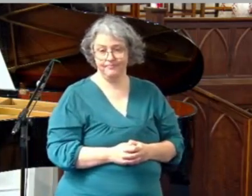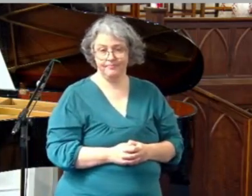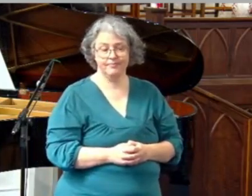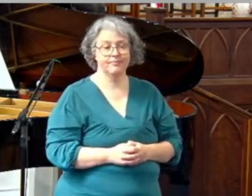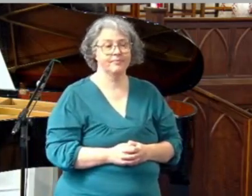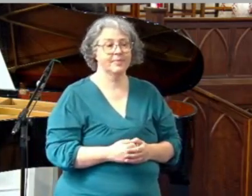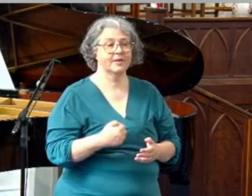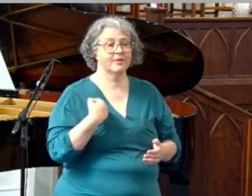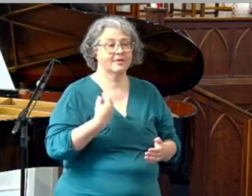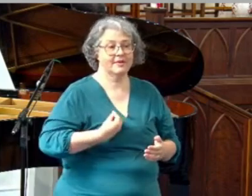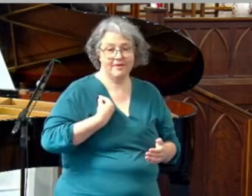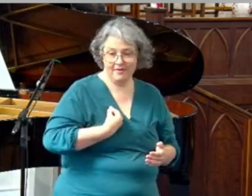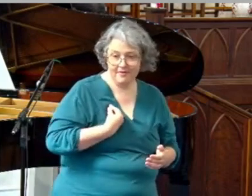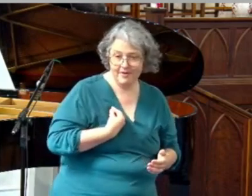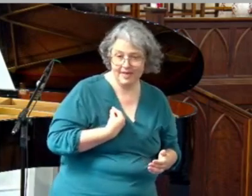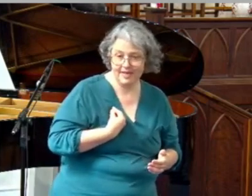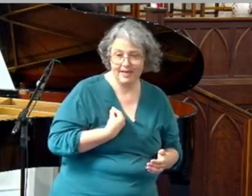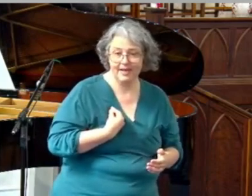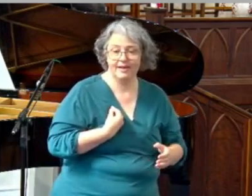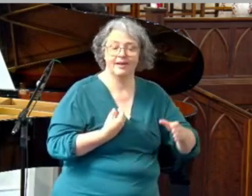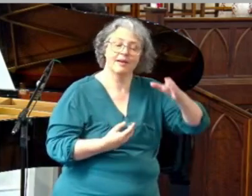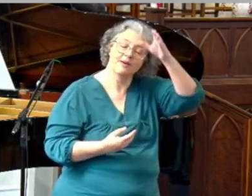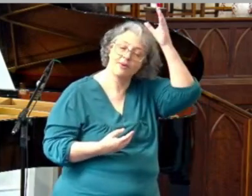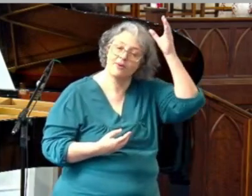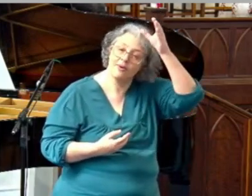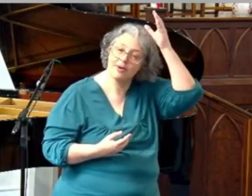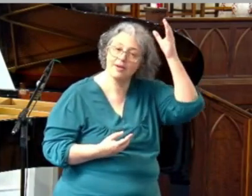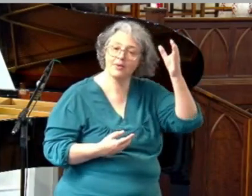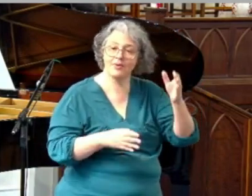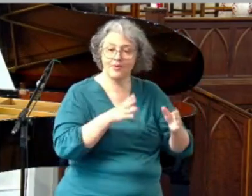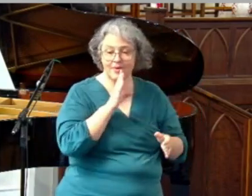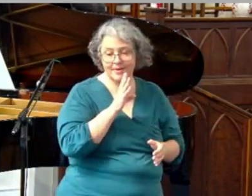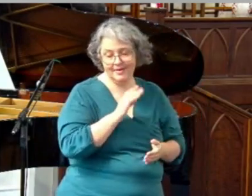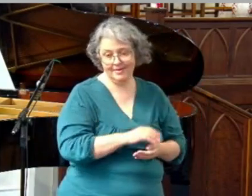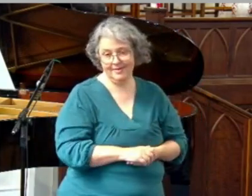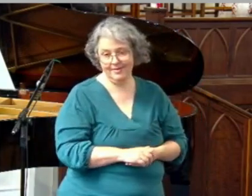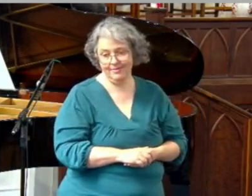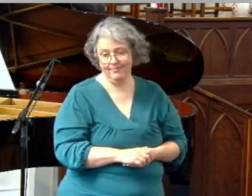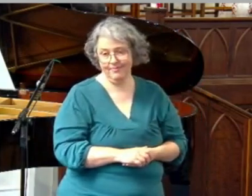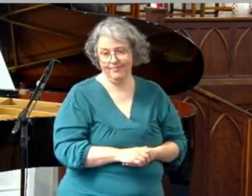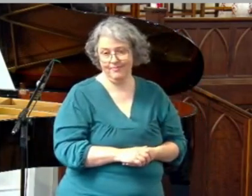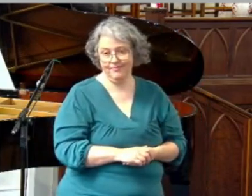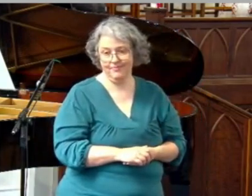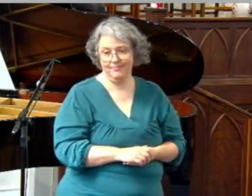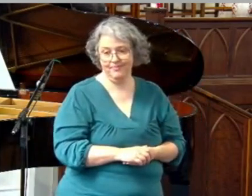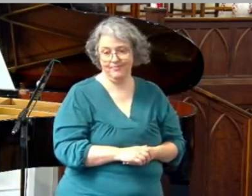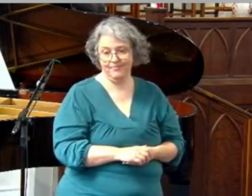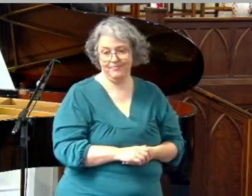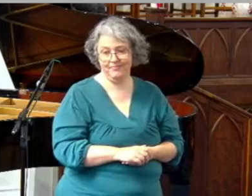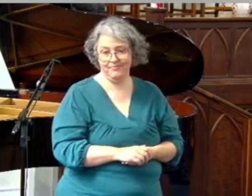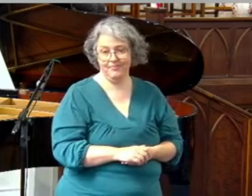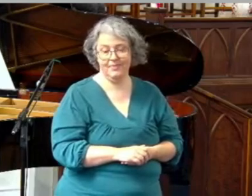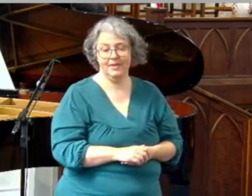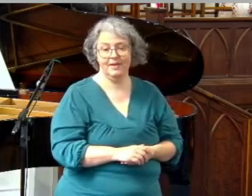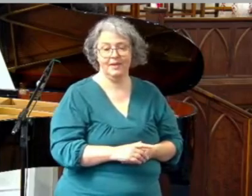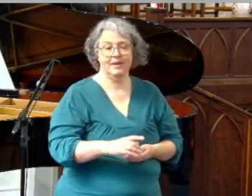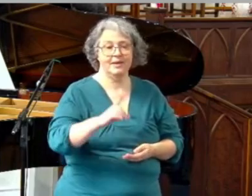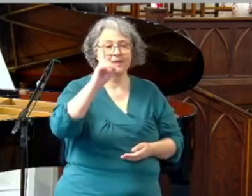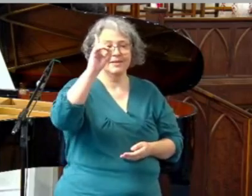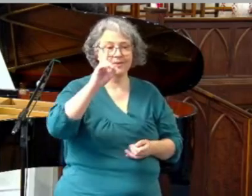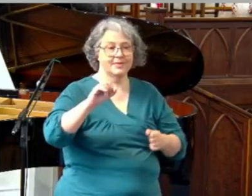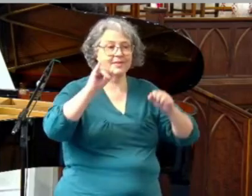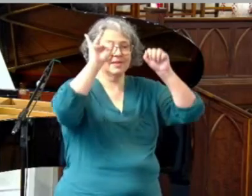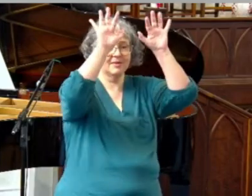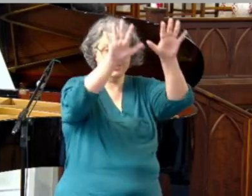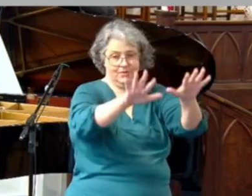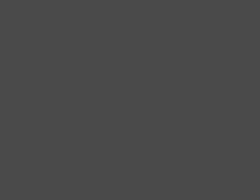com o estilo de vida de fazer Cristo conhecido àqueles que precisam ouvir deste Evangelho. Que Deus